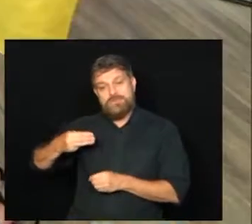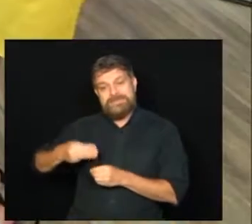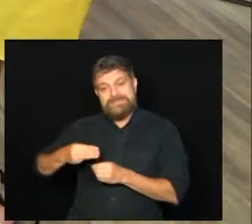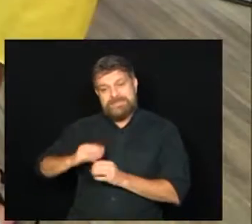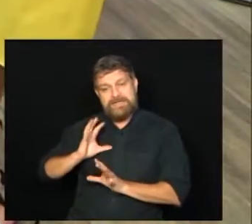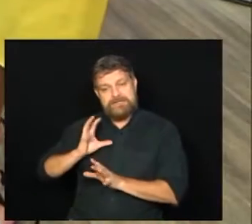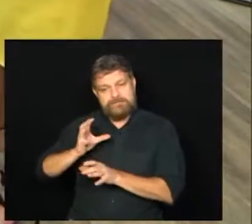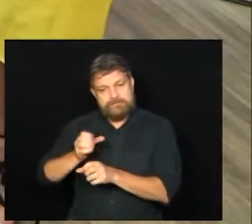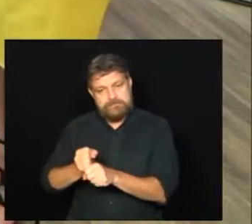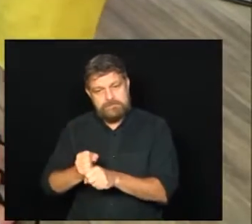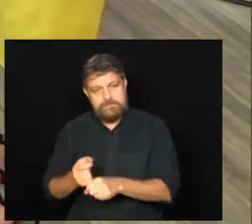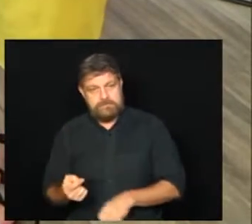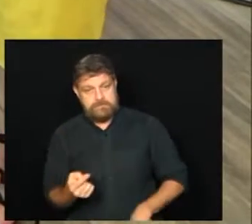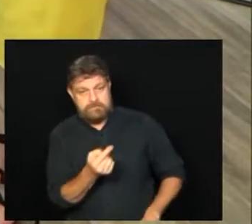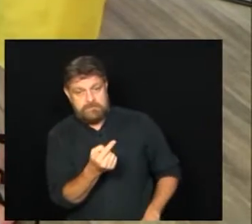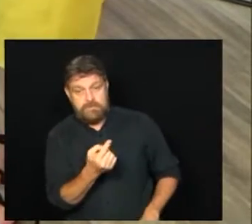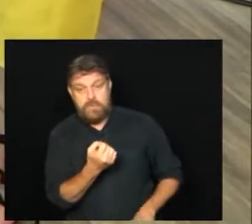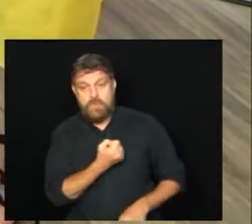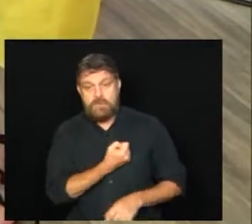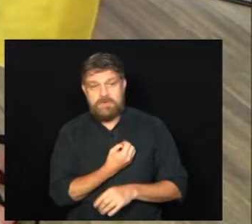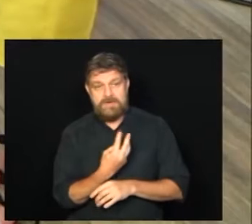RMC.